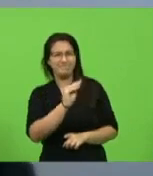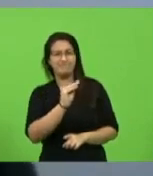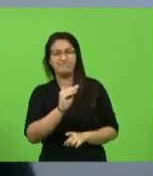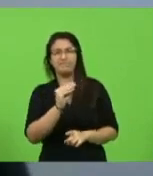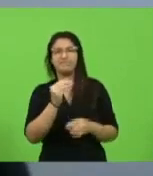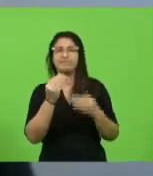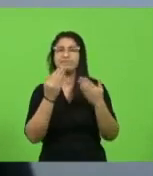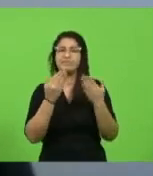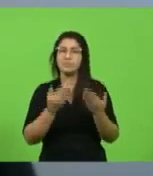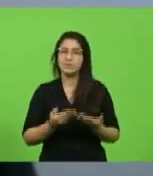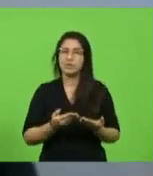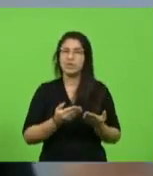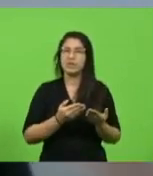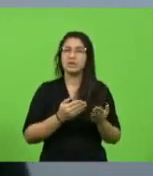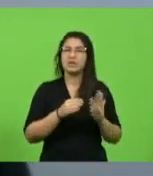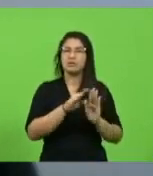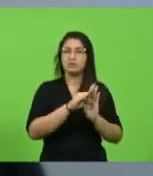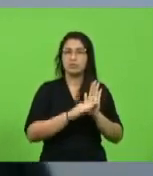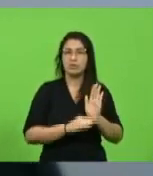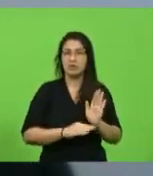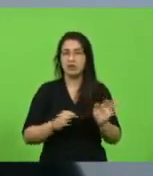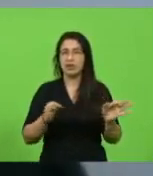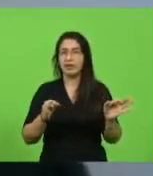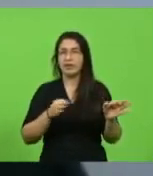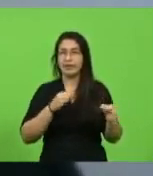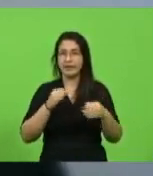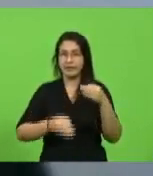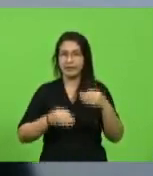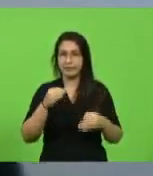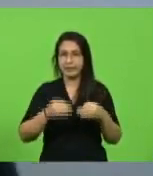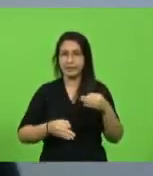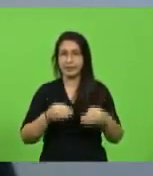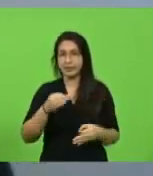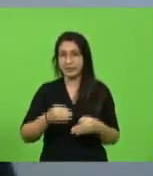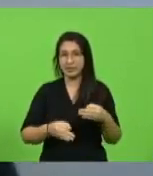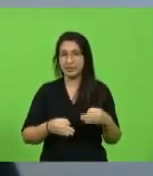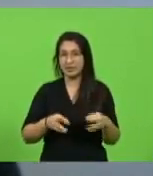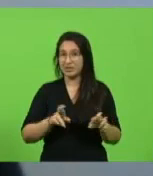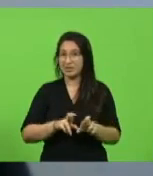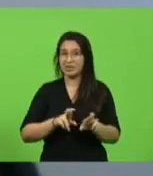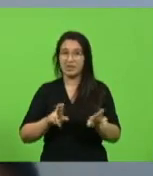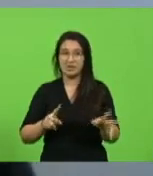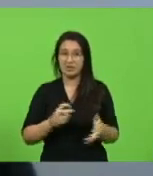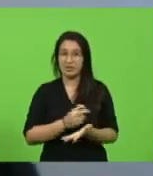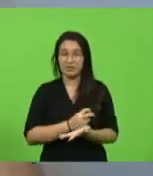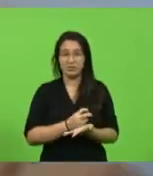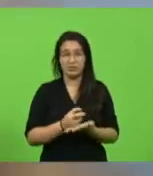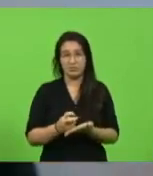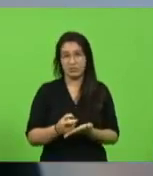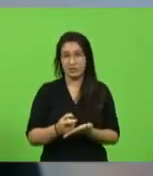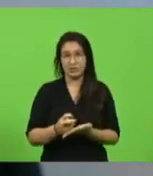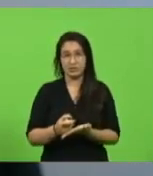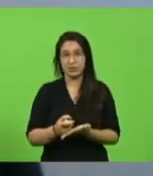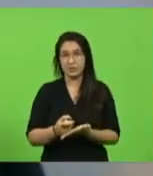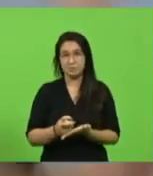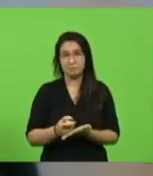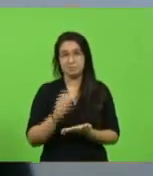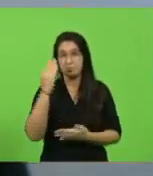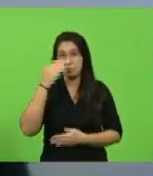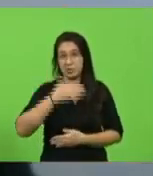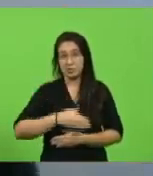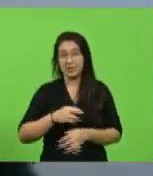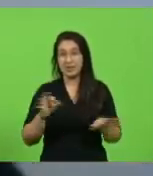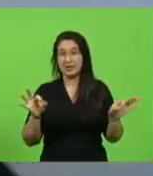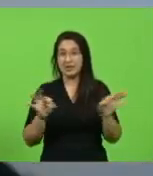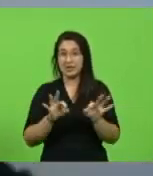as referidas investigações possuem objetos diferentes do processo de impeachment e que não surgiu nenhuma prova que